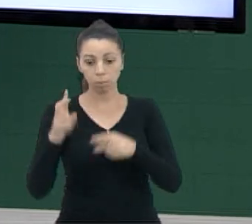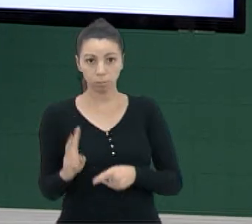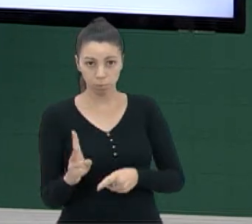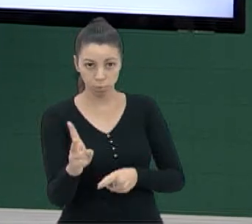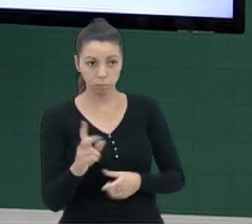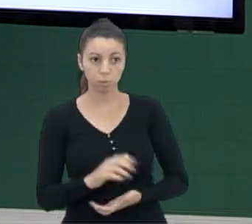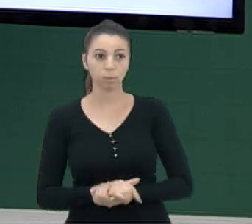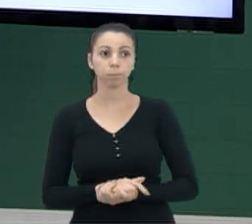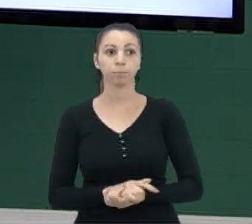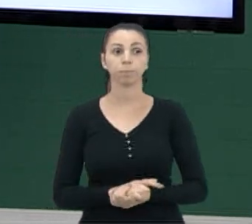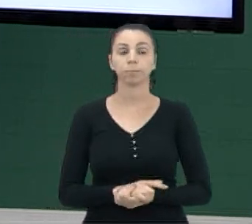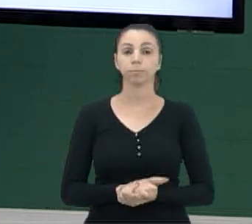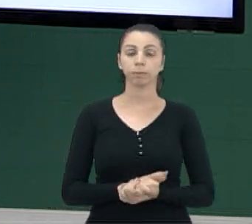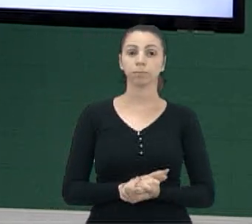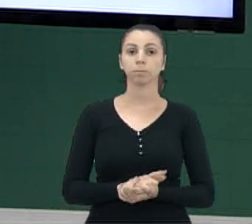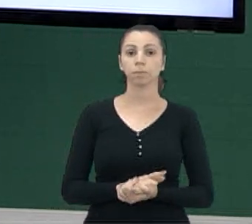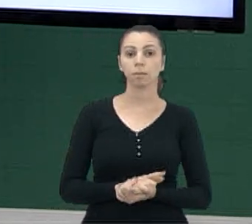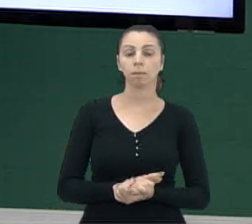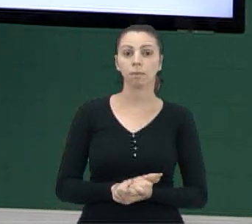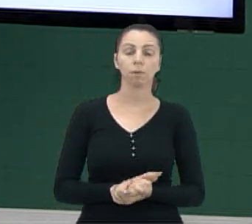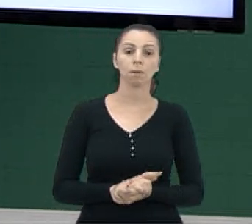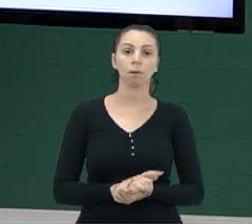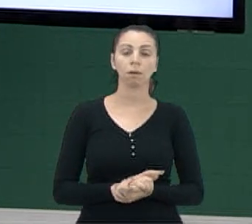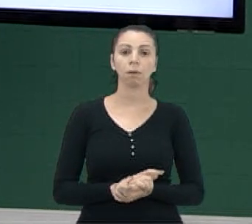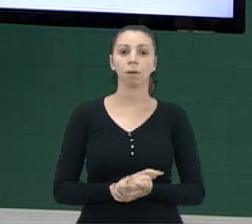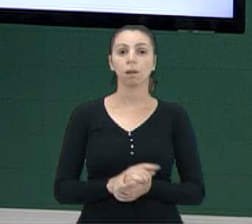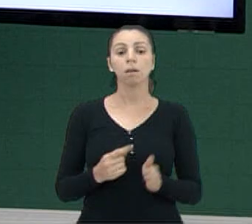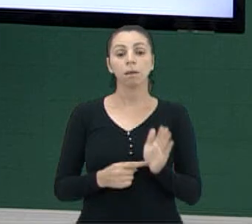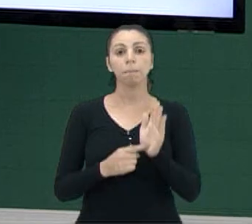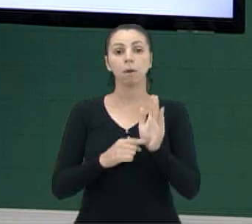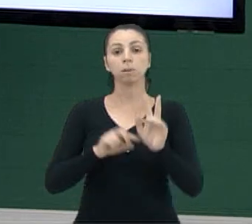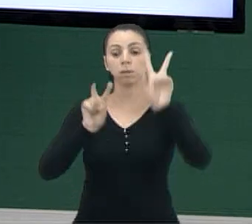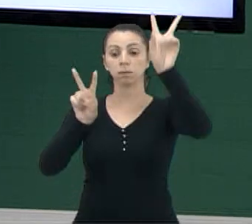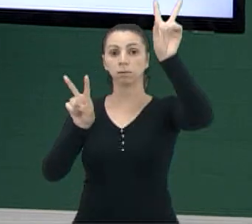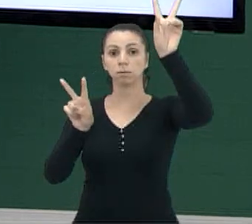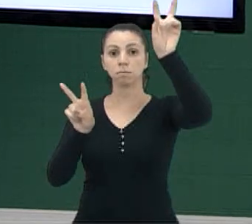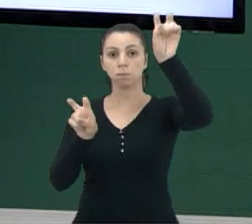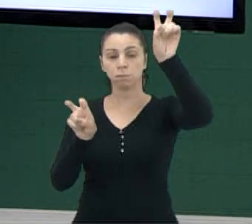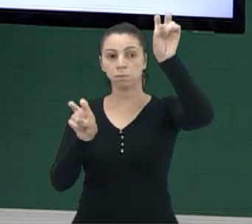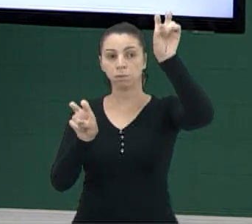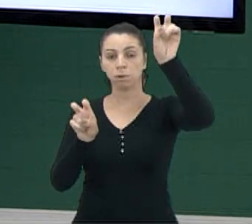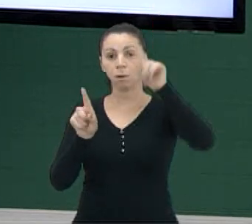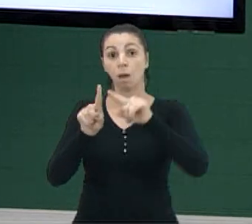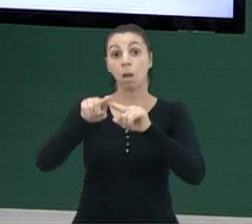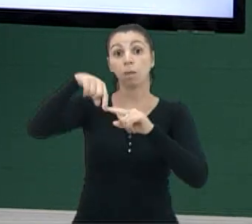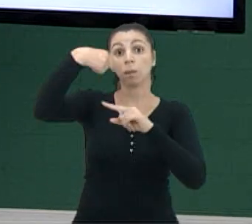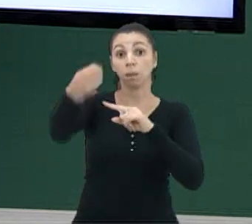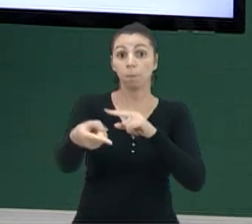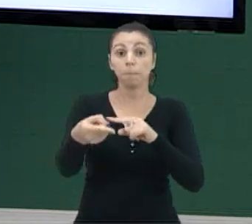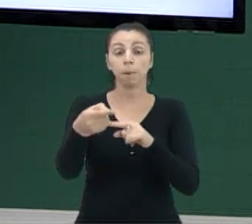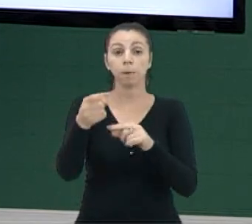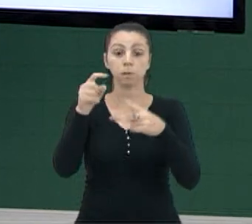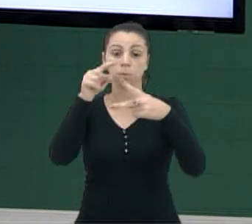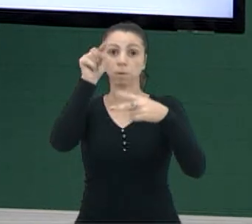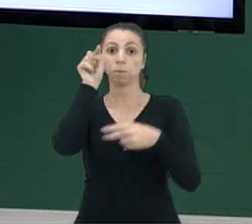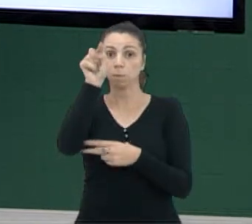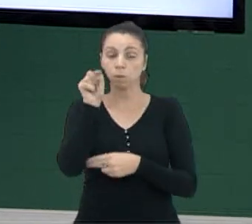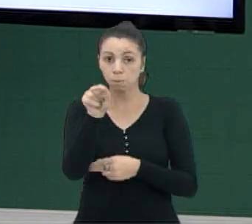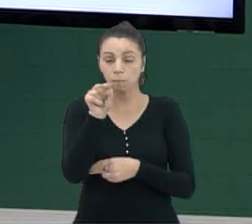continuar. Ele anuncia uma citação, ou seja, depois dos dois pontos vem a fala de